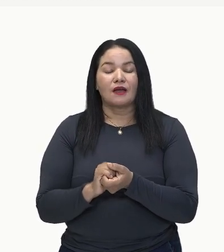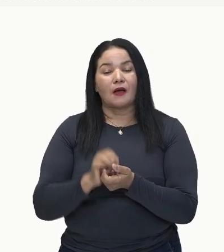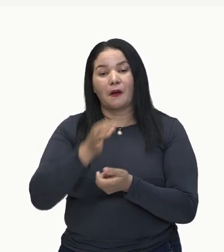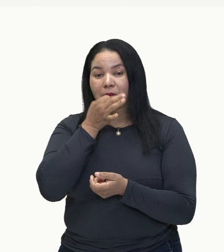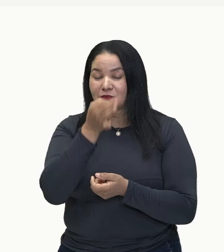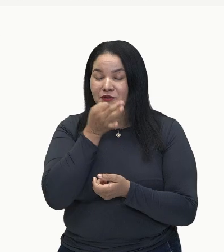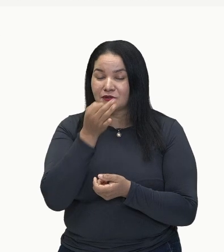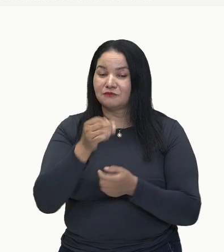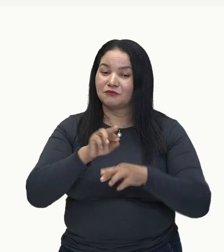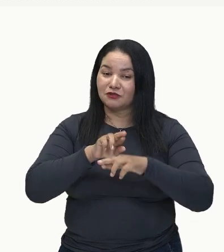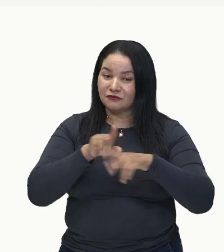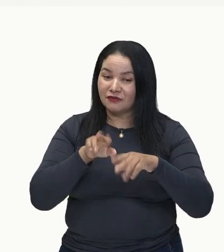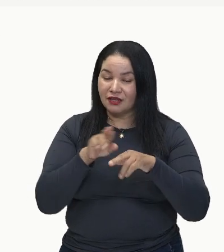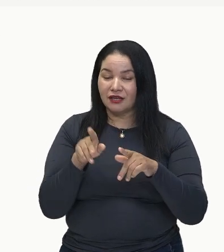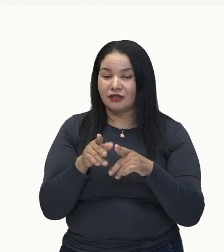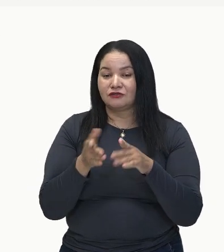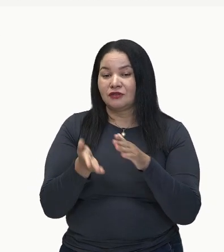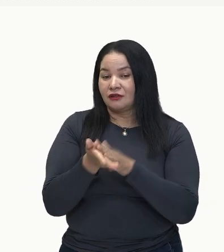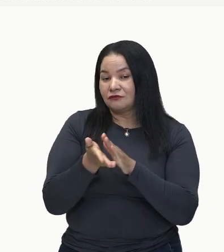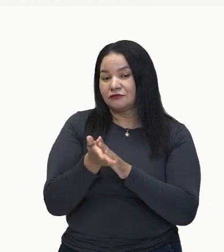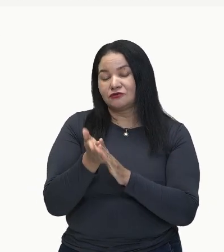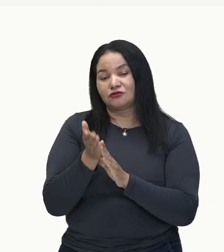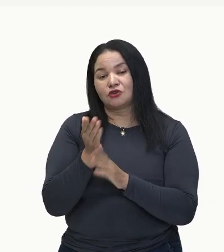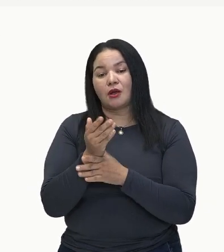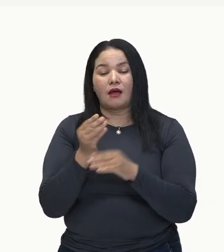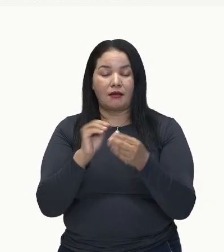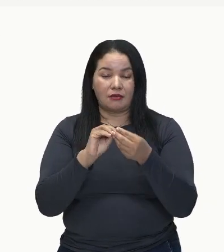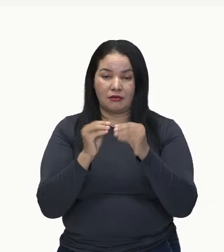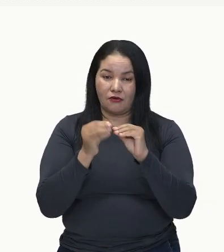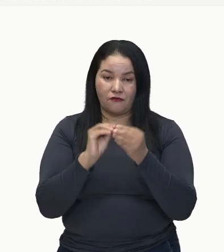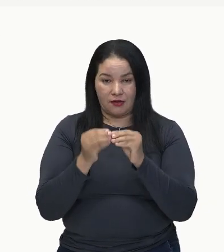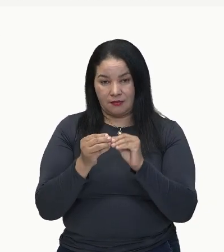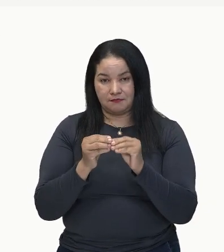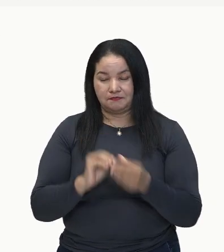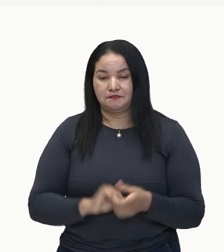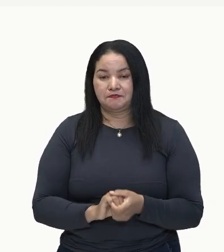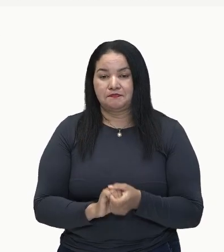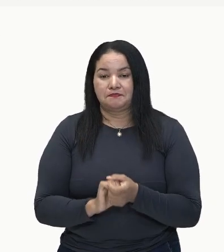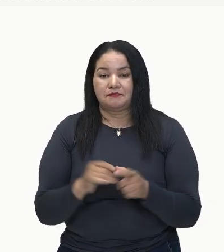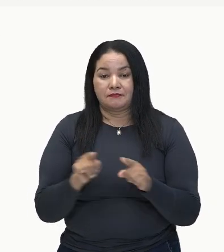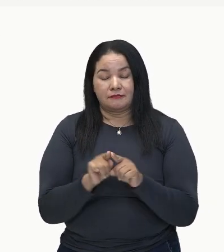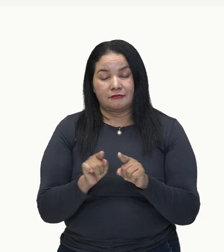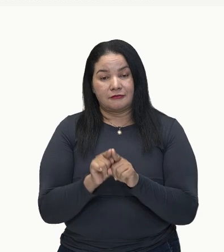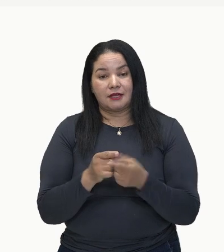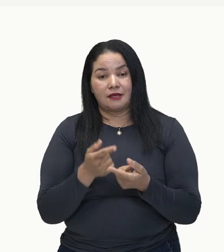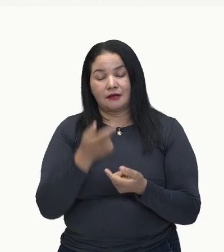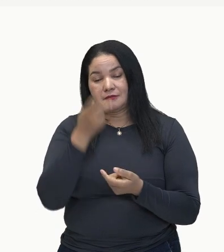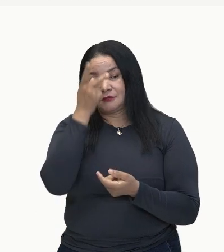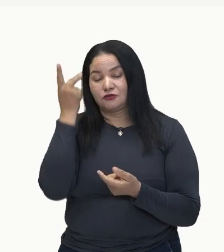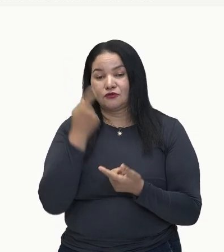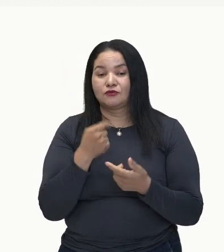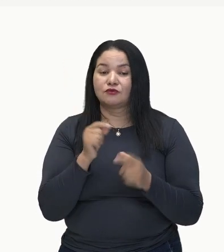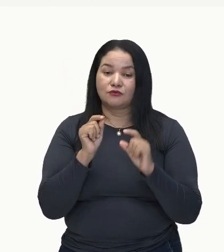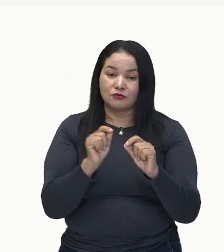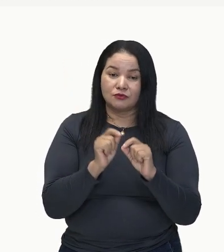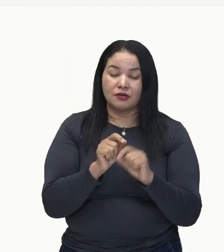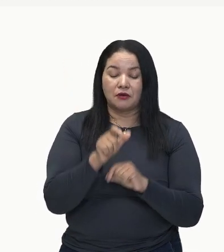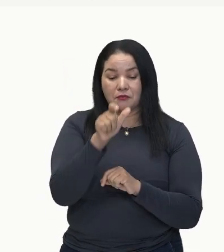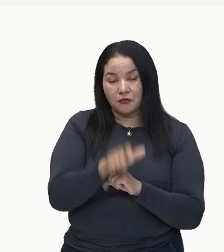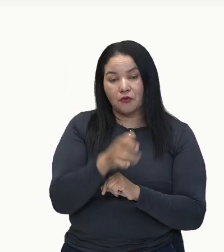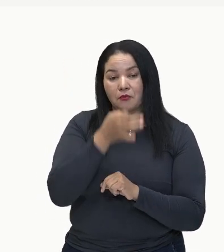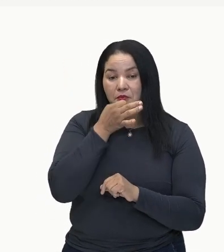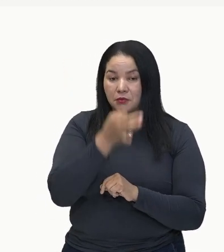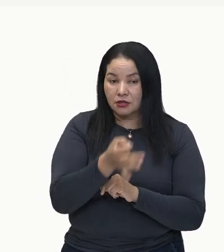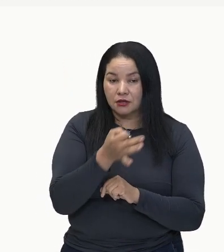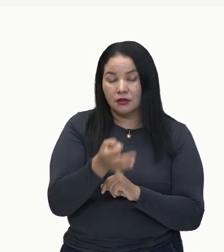diferente sobre a novela. Então a argumentação é um processo que envolve ali a defesa de um ponto de vista, né, de uma